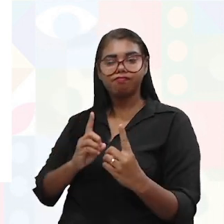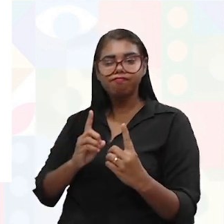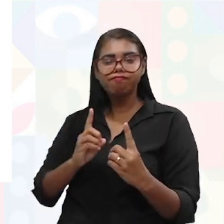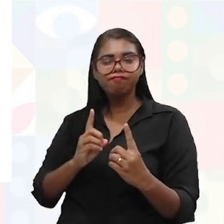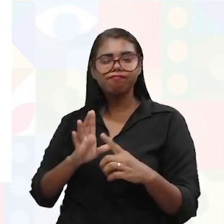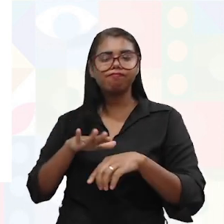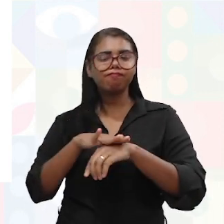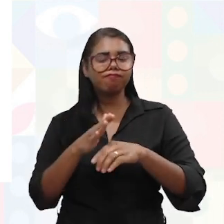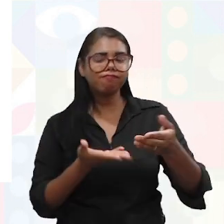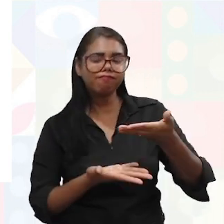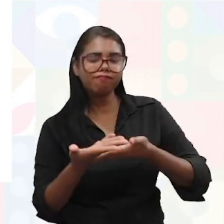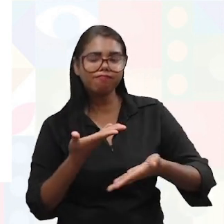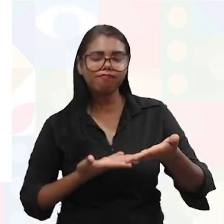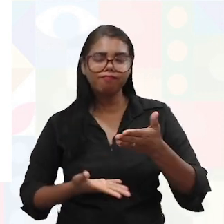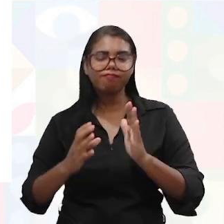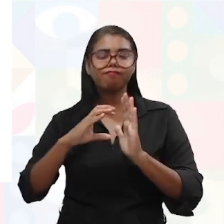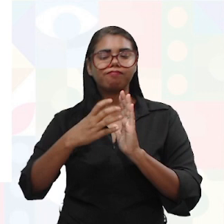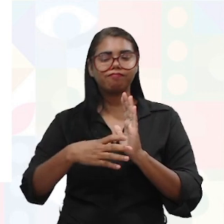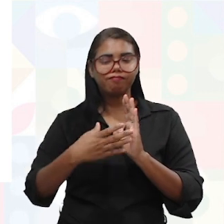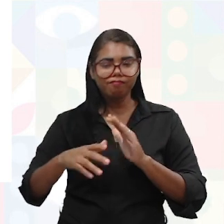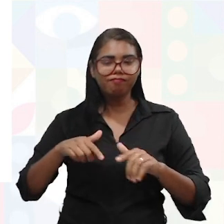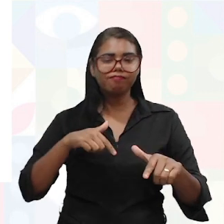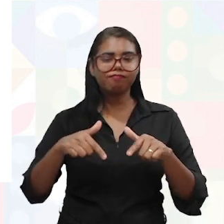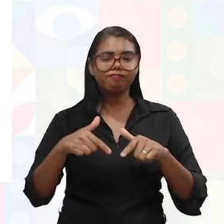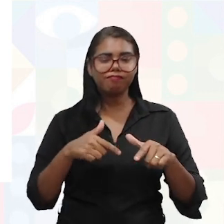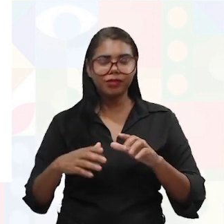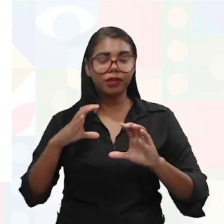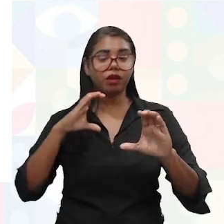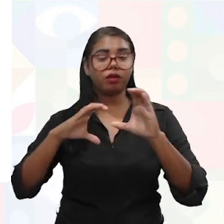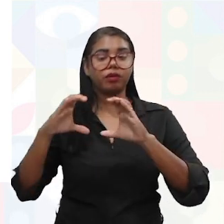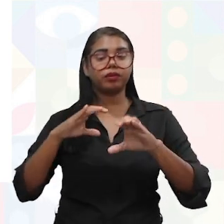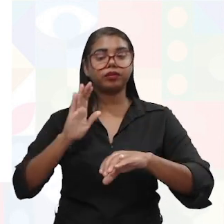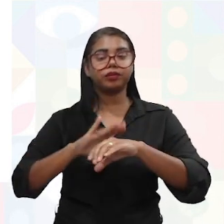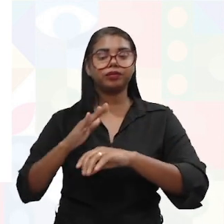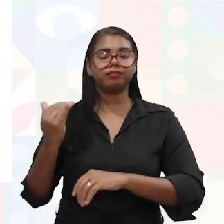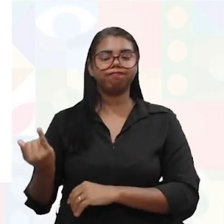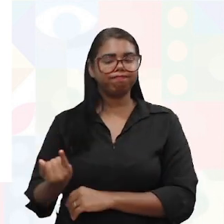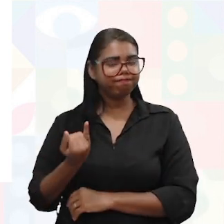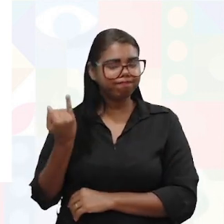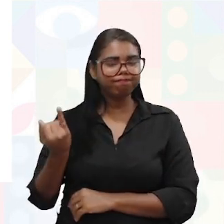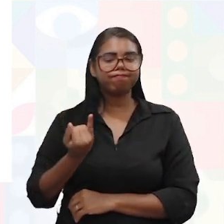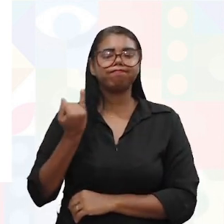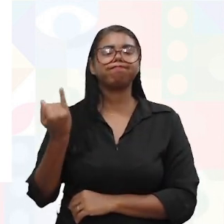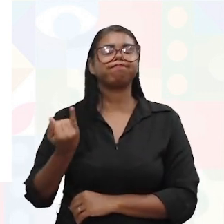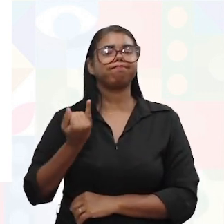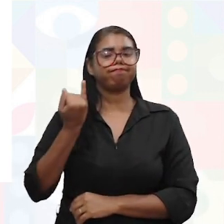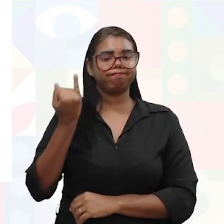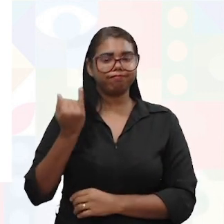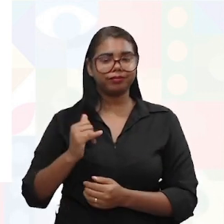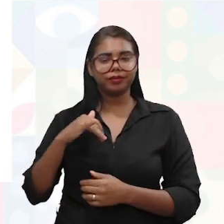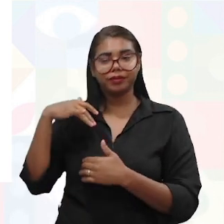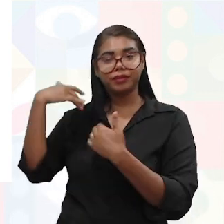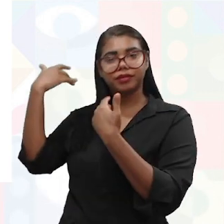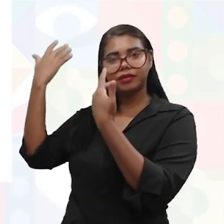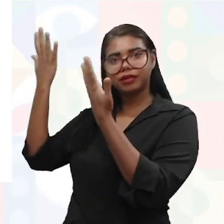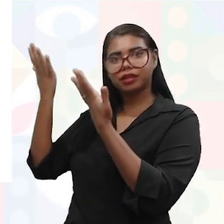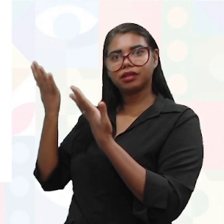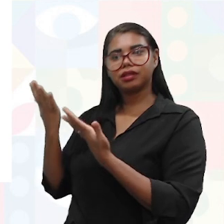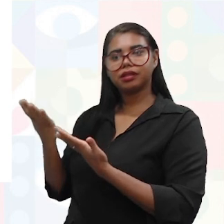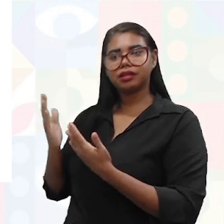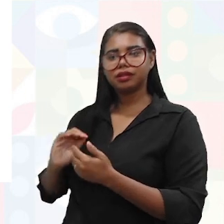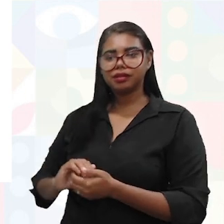solucionado então essa parte da comunicação ela é extremamente importante